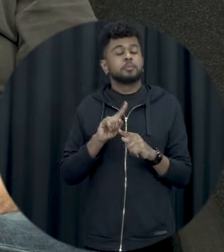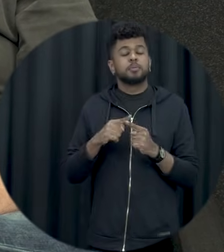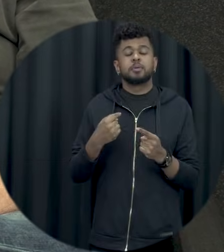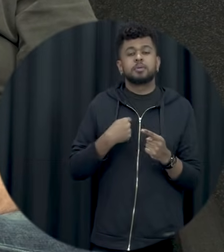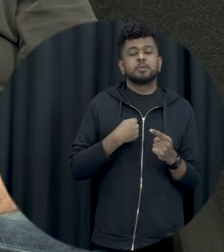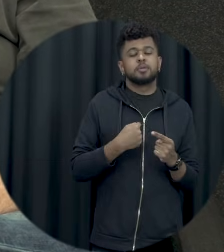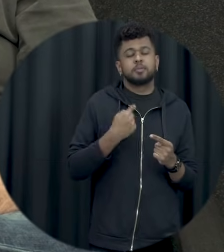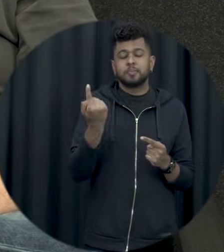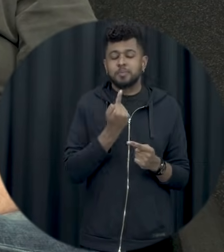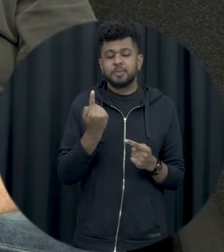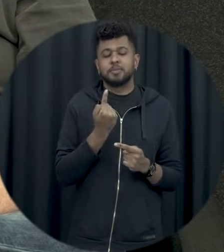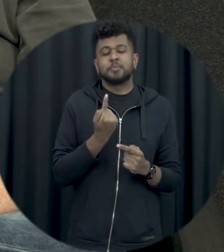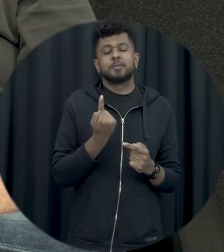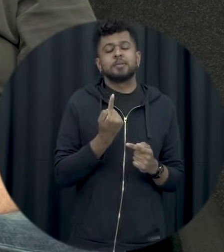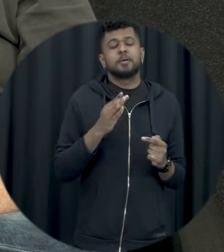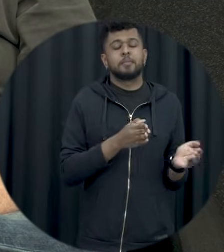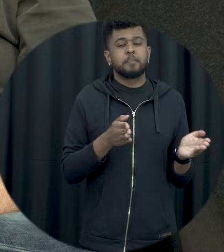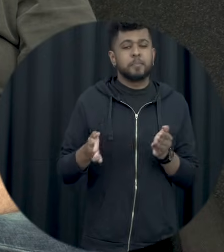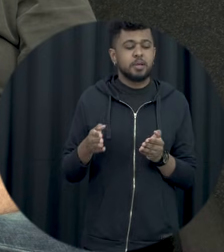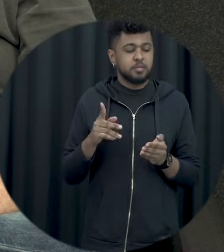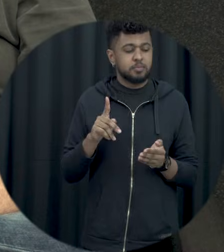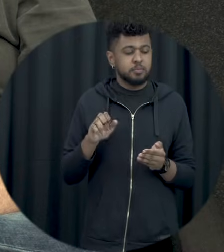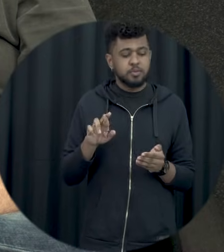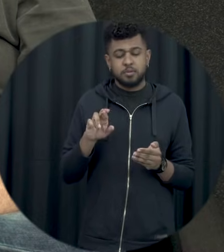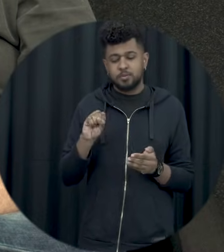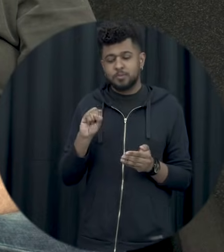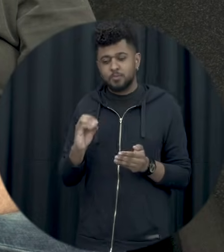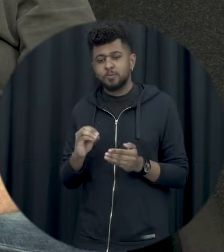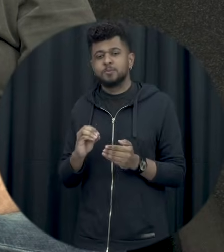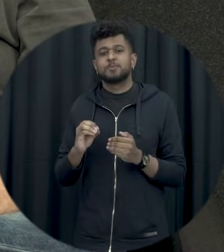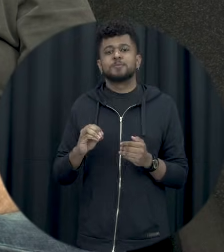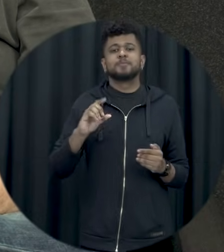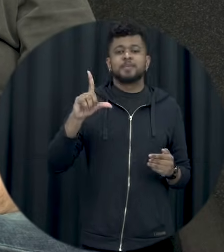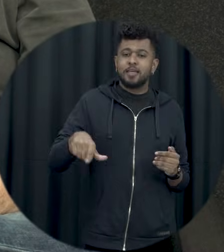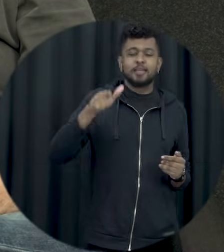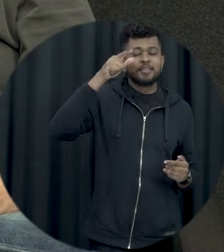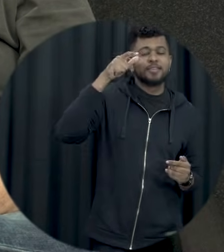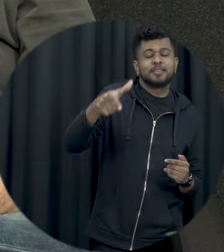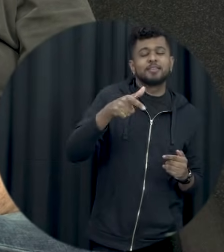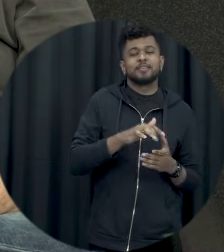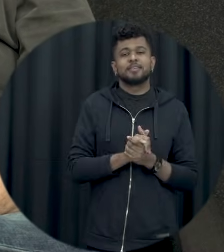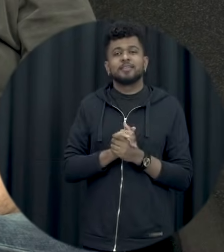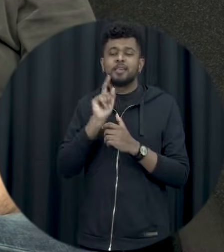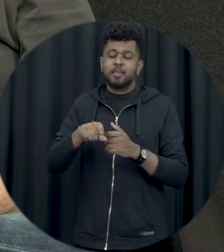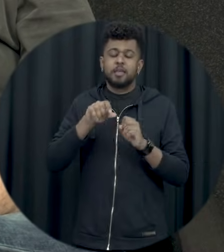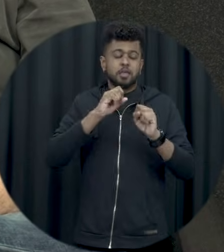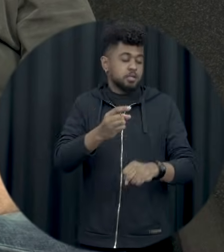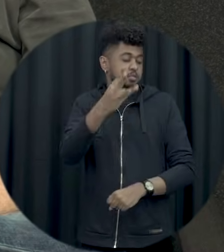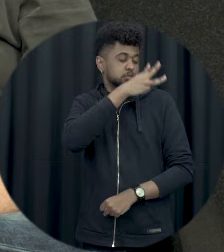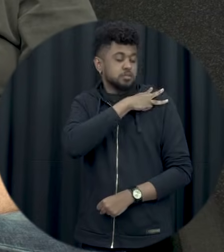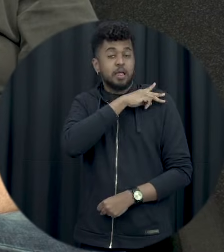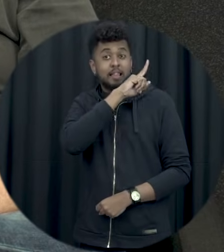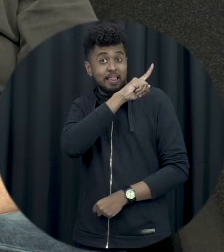talvez nessa primeira parte do percurso possa ser interessante foi o ensino médio, que lá dura 5